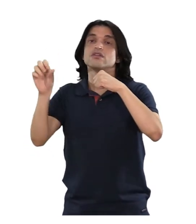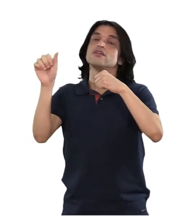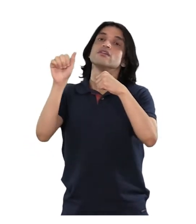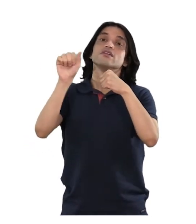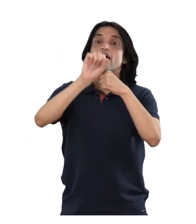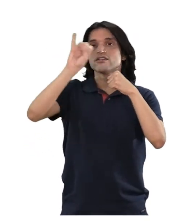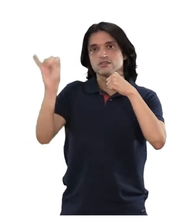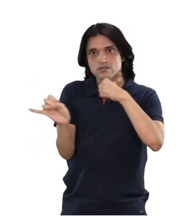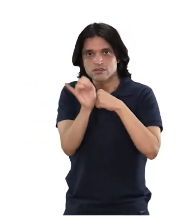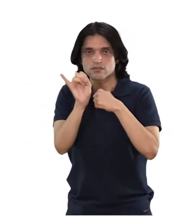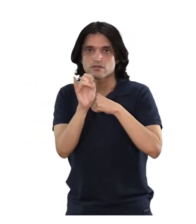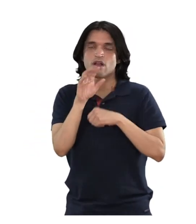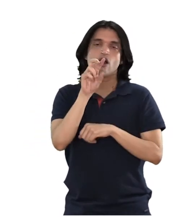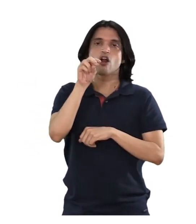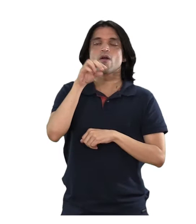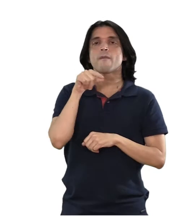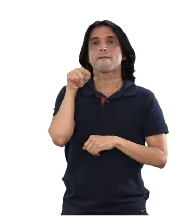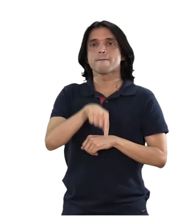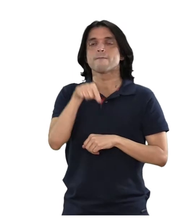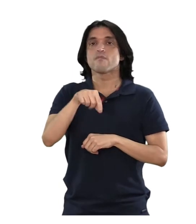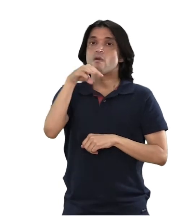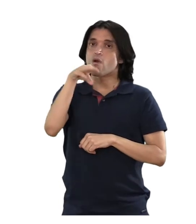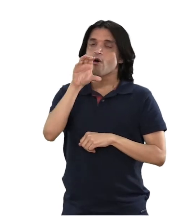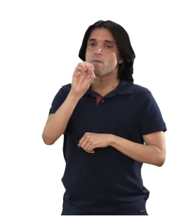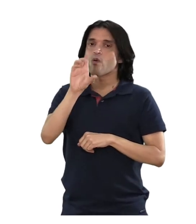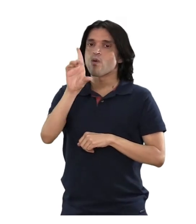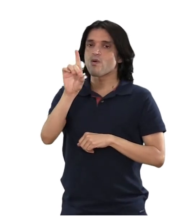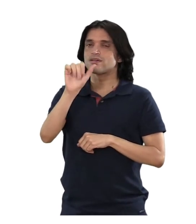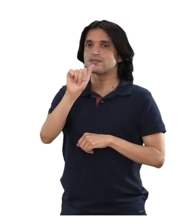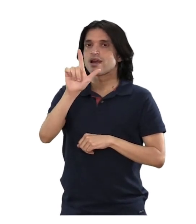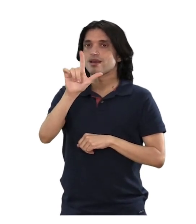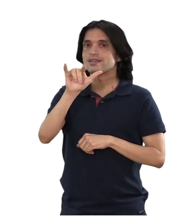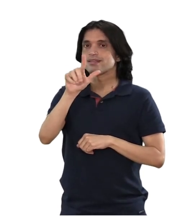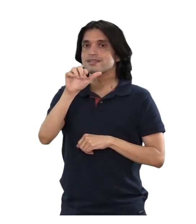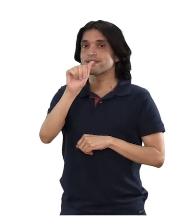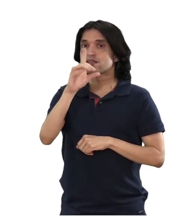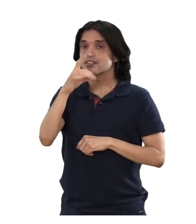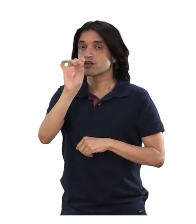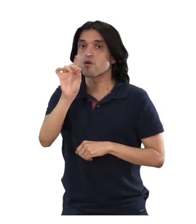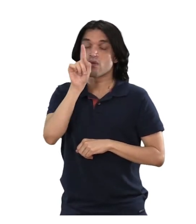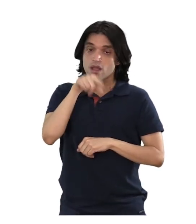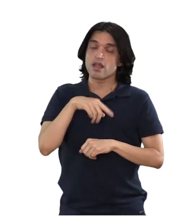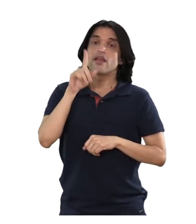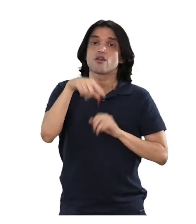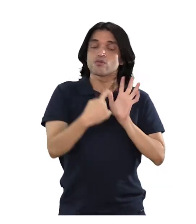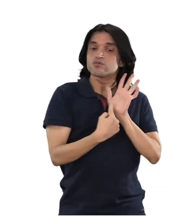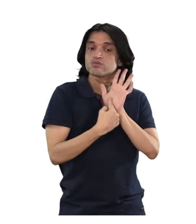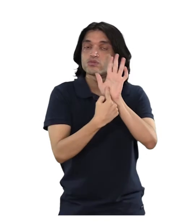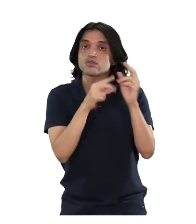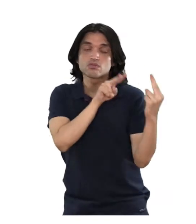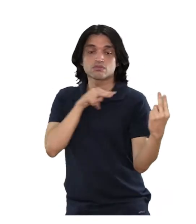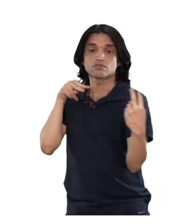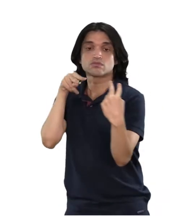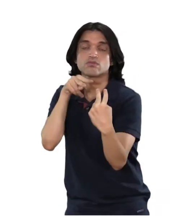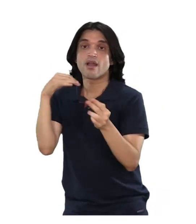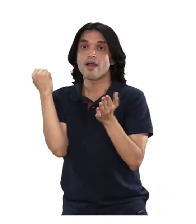A modalização expressa o modo como o sujeito defende seu ponto de vista, ou seja, é a marca que o sujeito deixa no